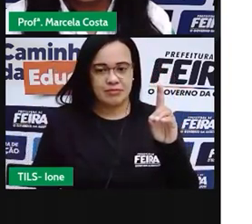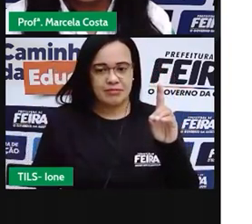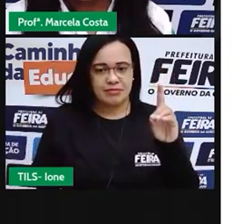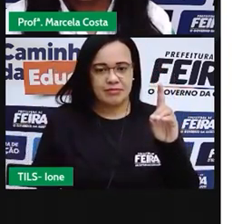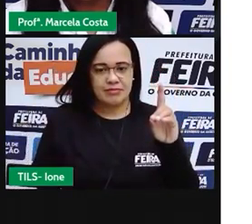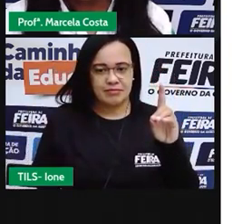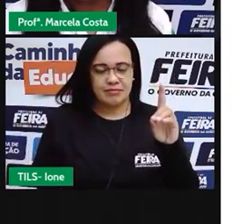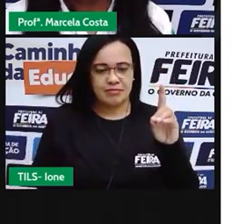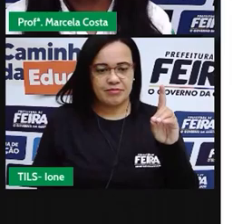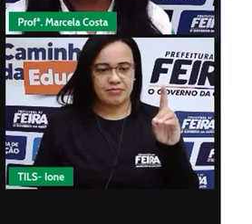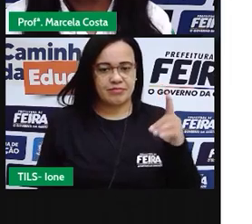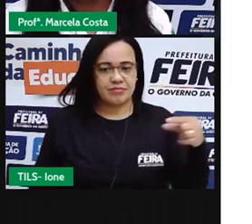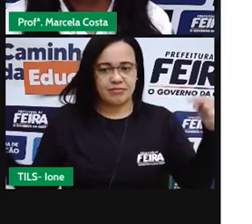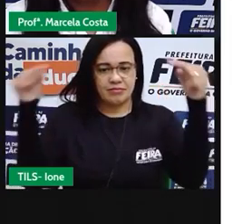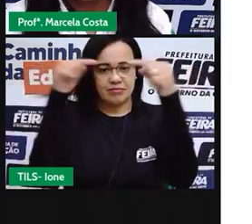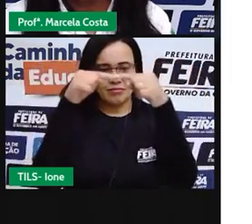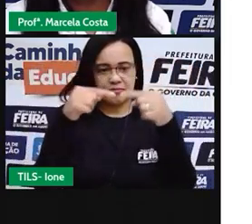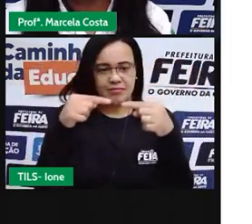retângulo.